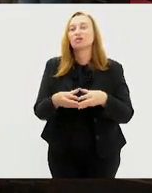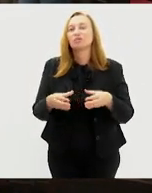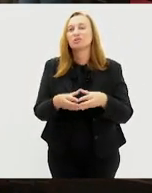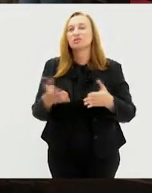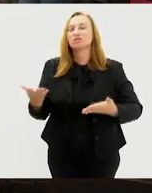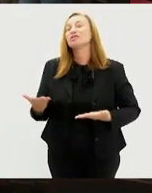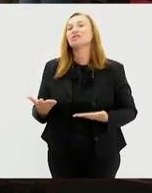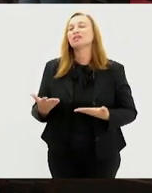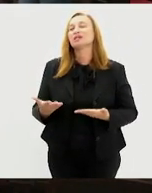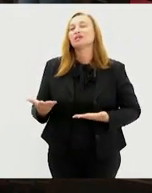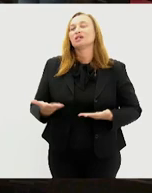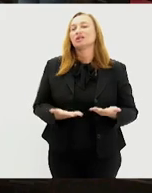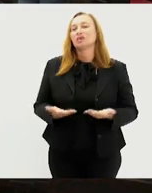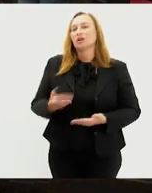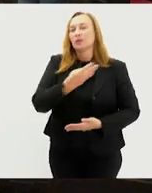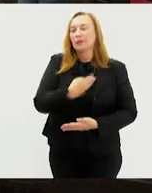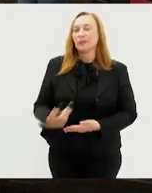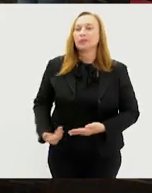públicos